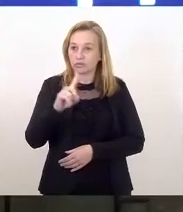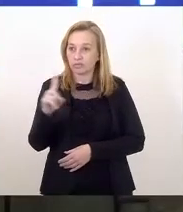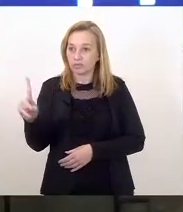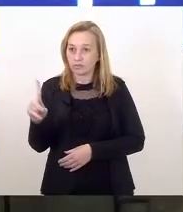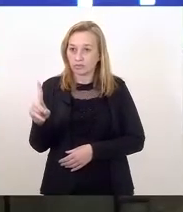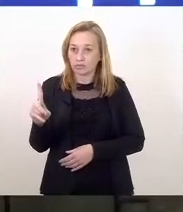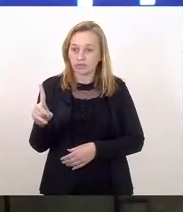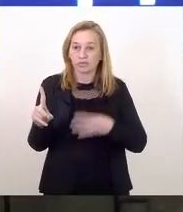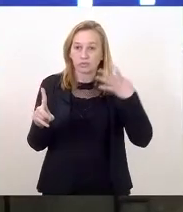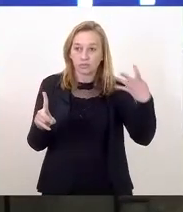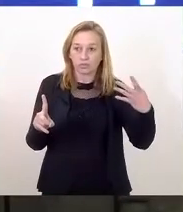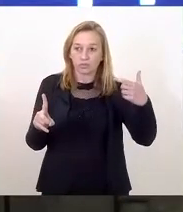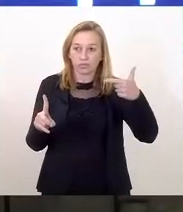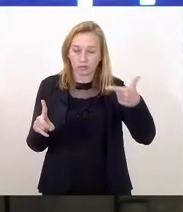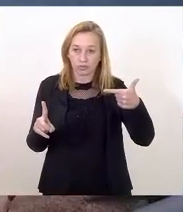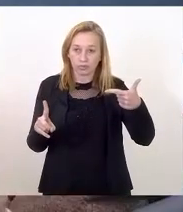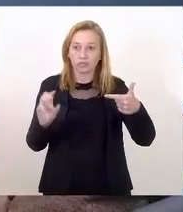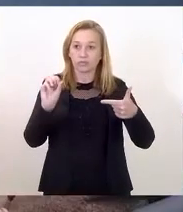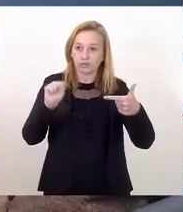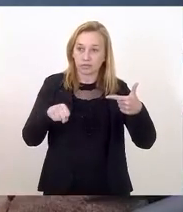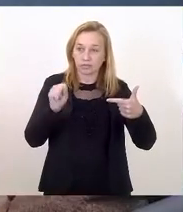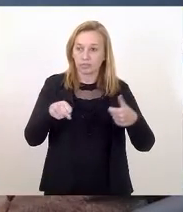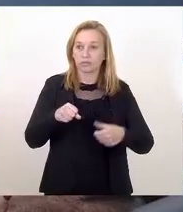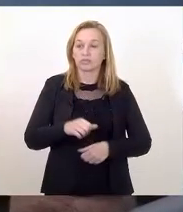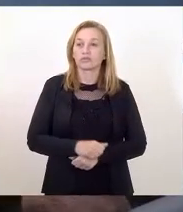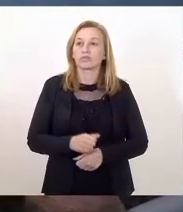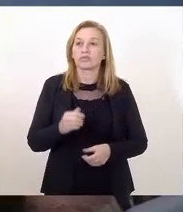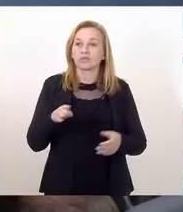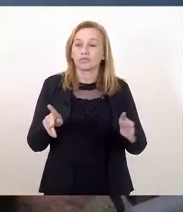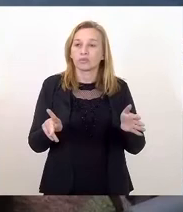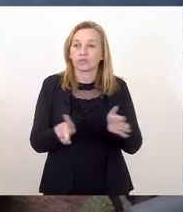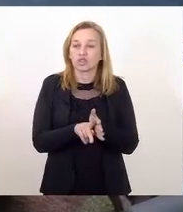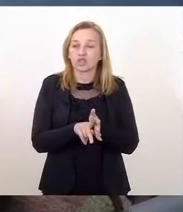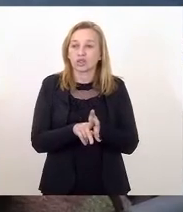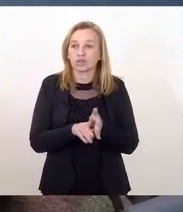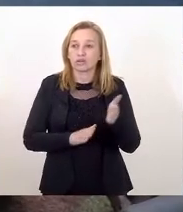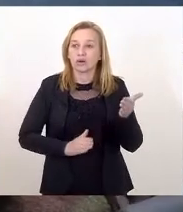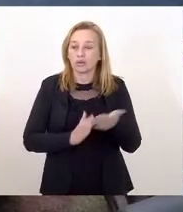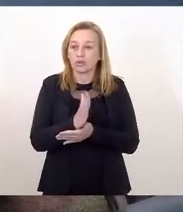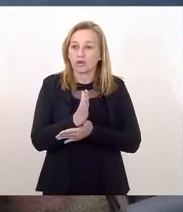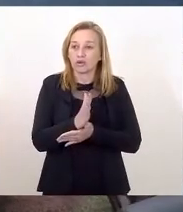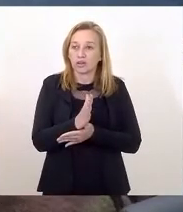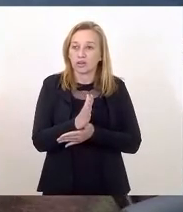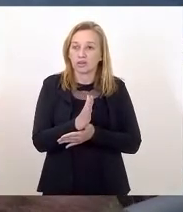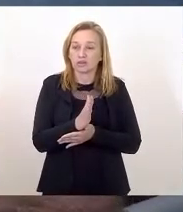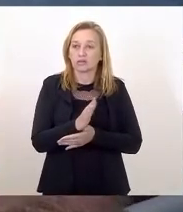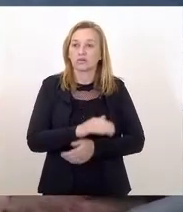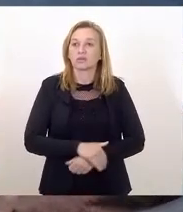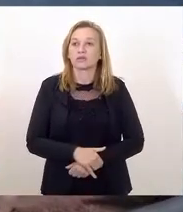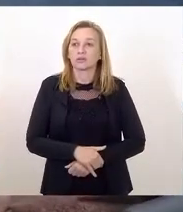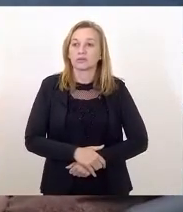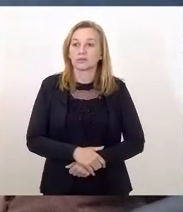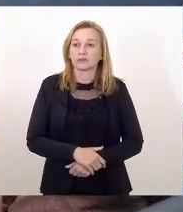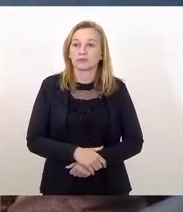42 sims. Projeto foi aprovado, vai autógrafo.